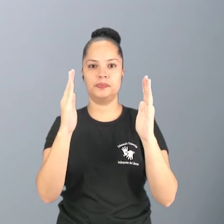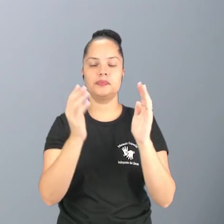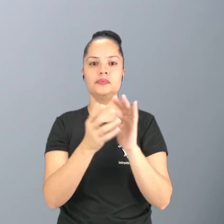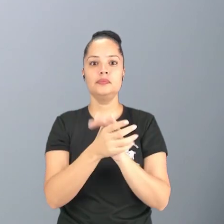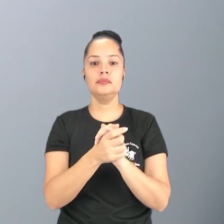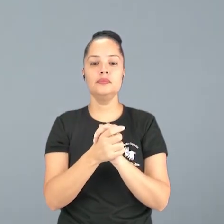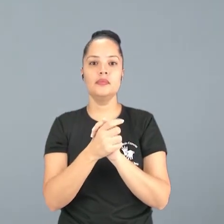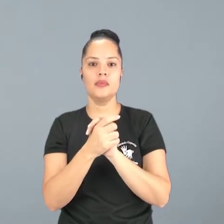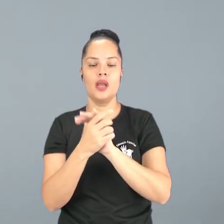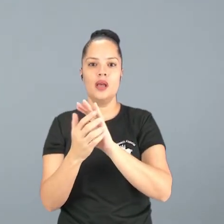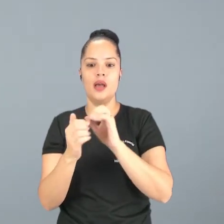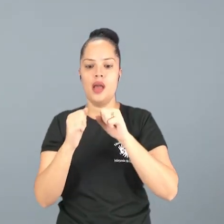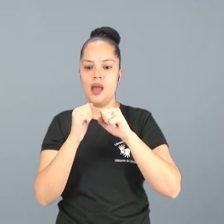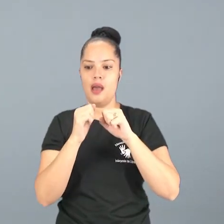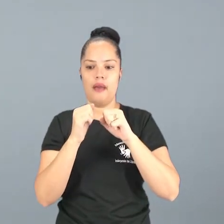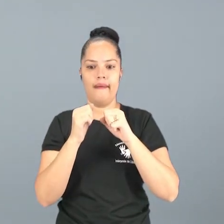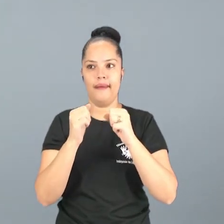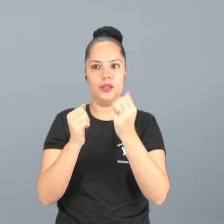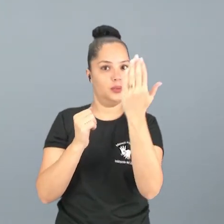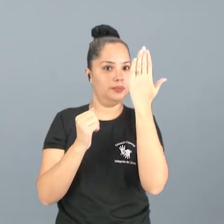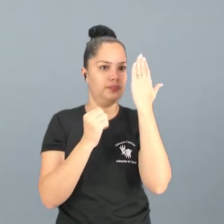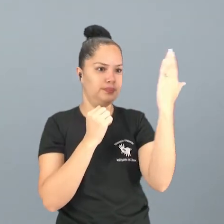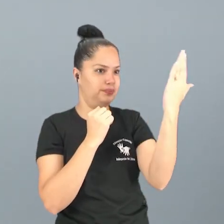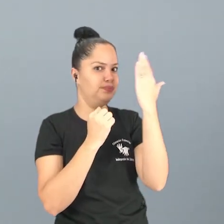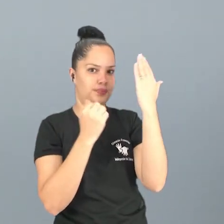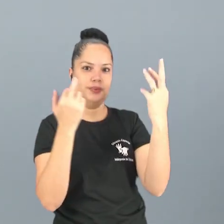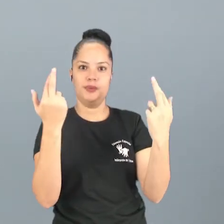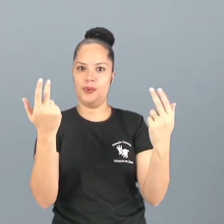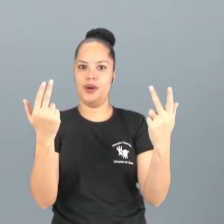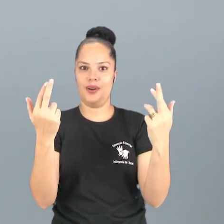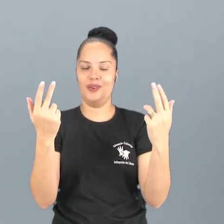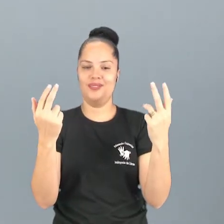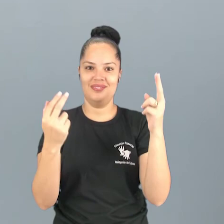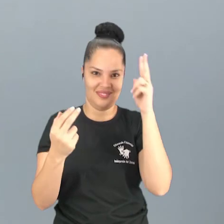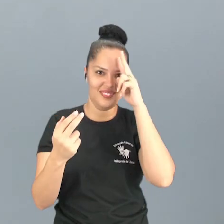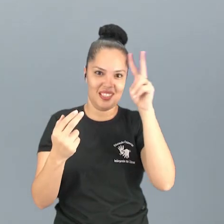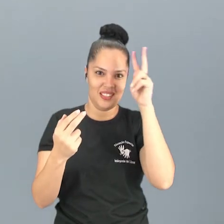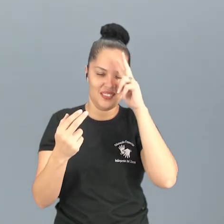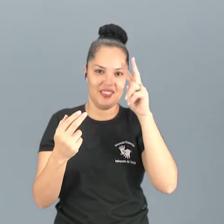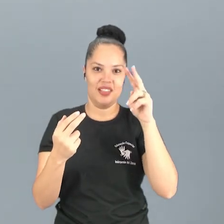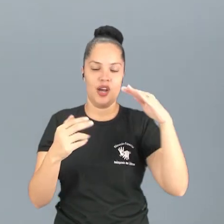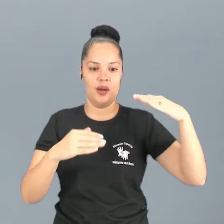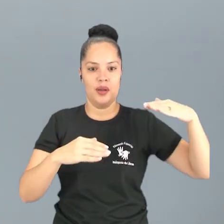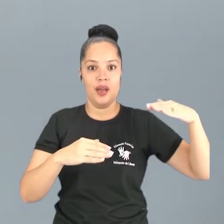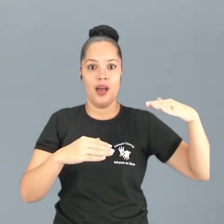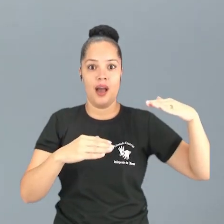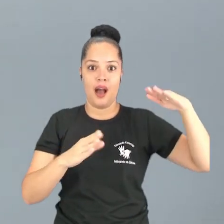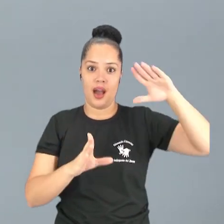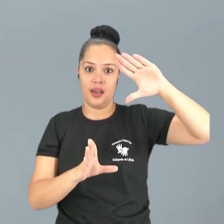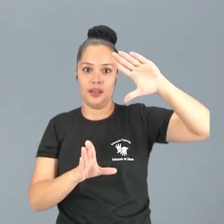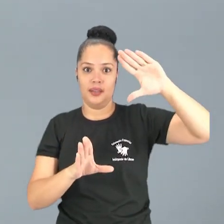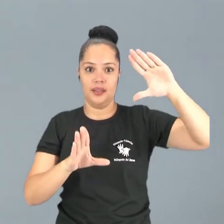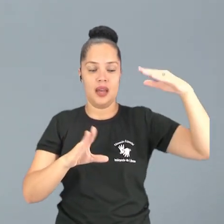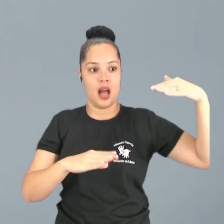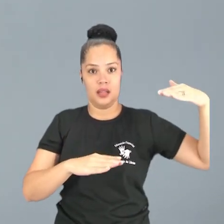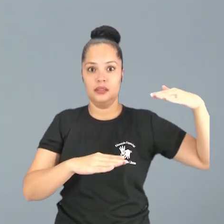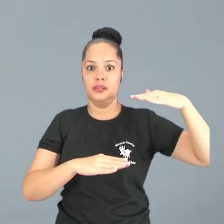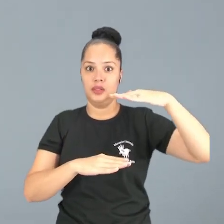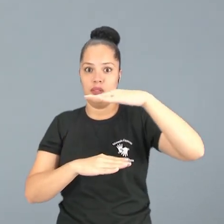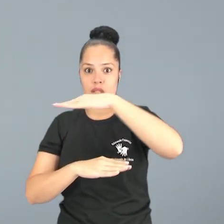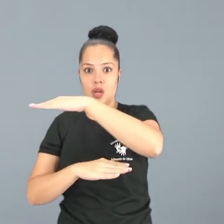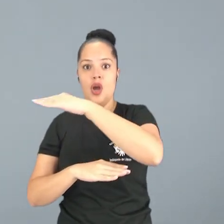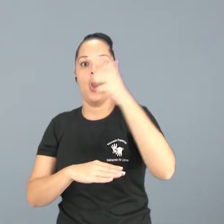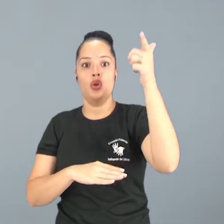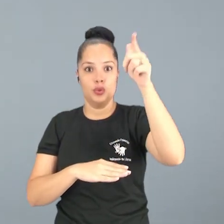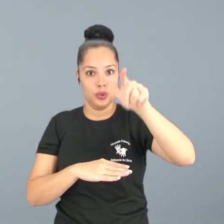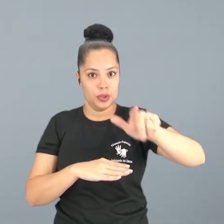uma imagem refletida em um espelho, certo? A translação, nós temos a repetição da figura com o seu